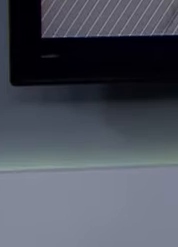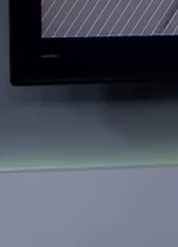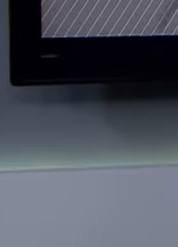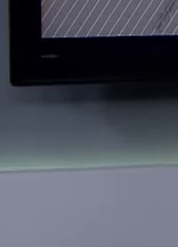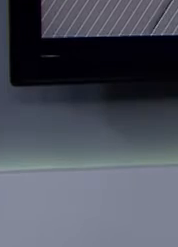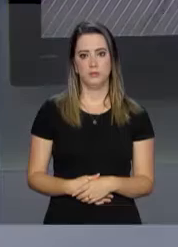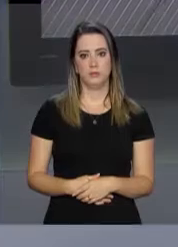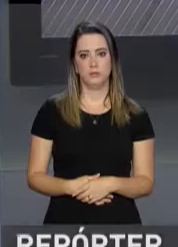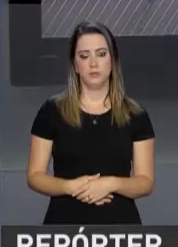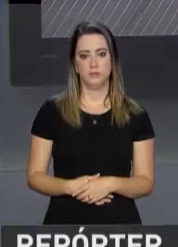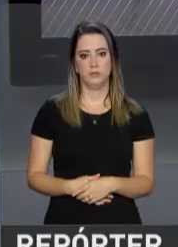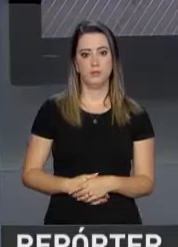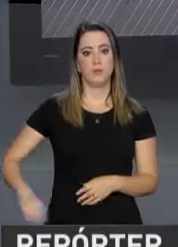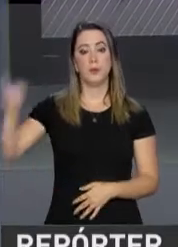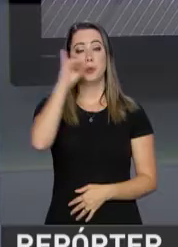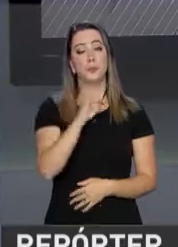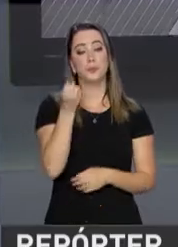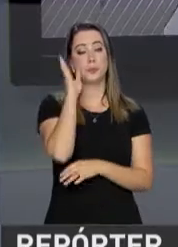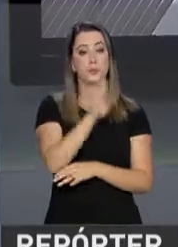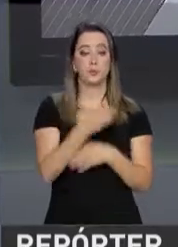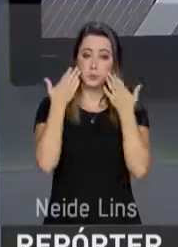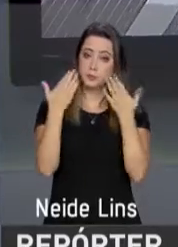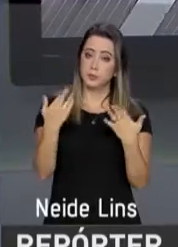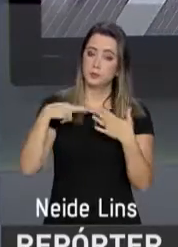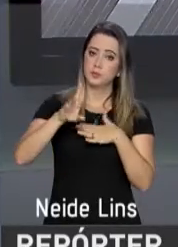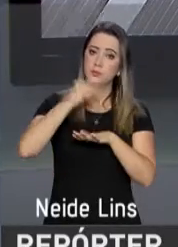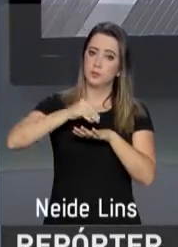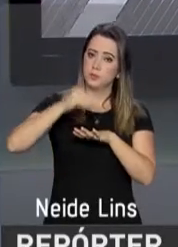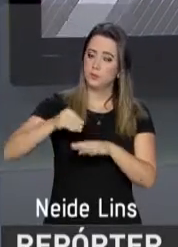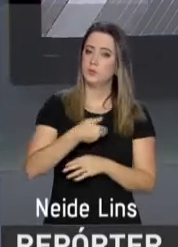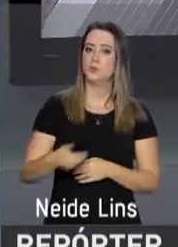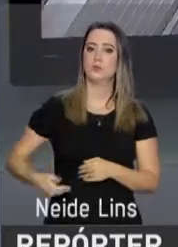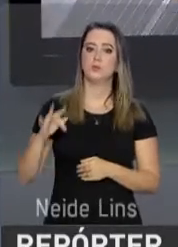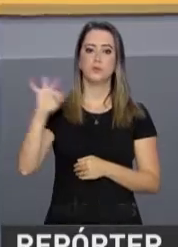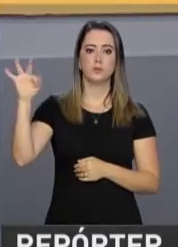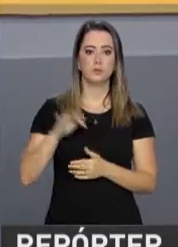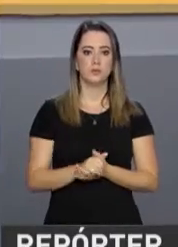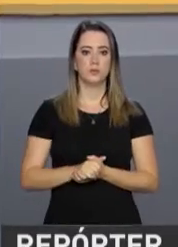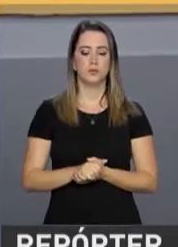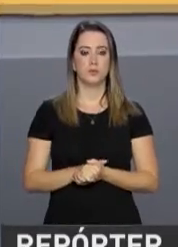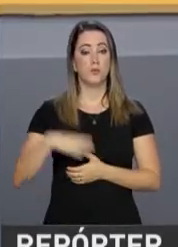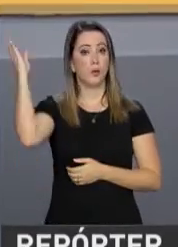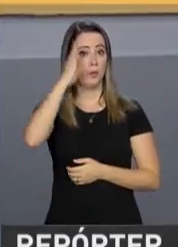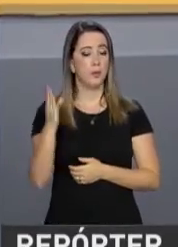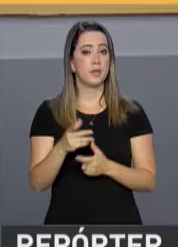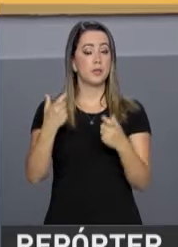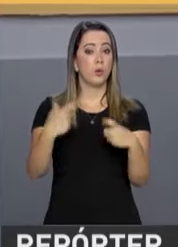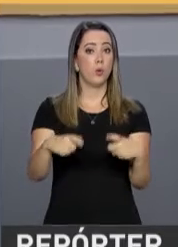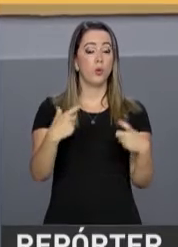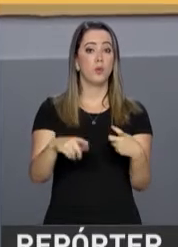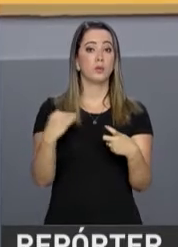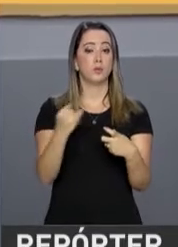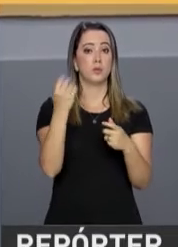olá boa tarde começa agora repórter nbr com as notícias do governo federal o brasil sedia hoje o